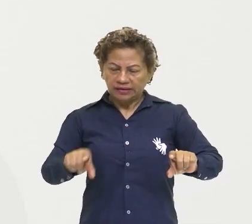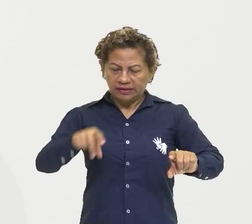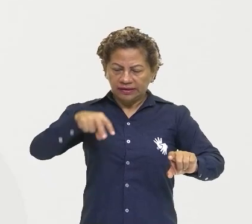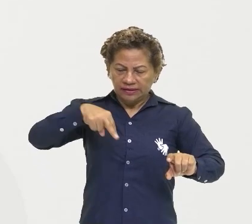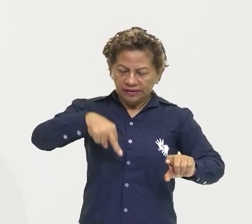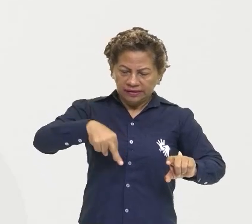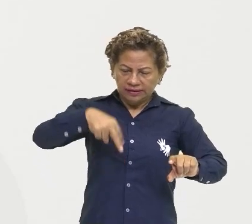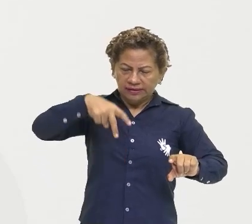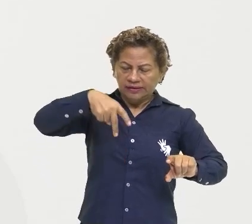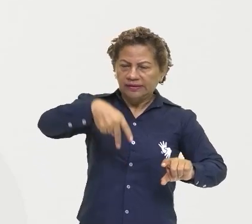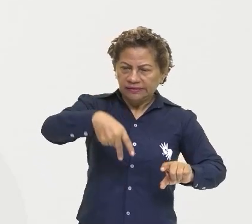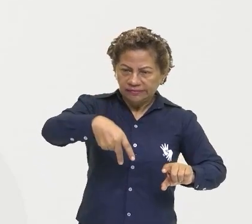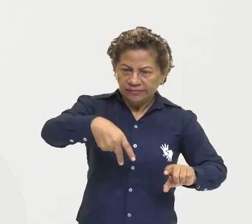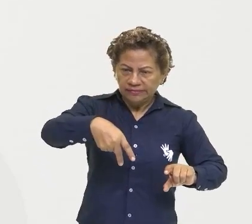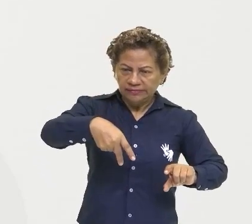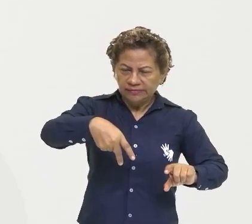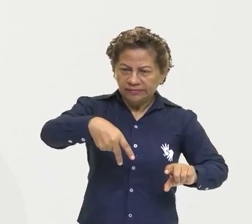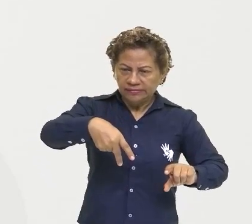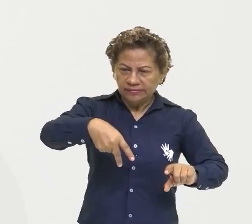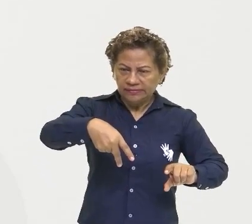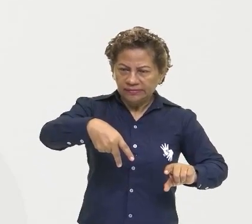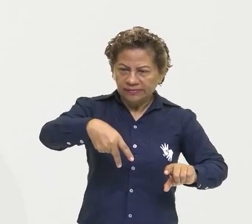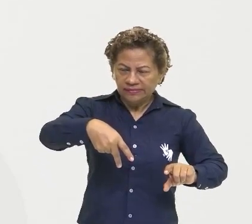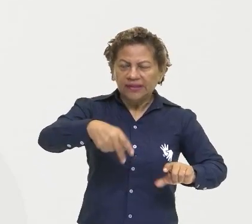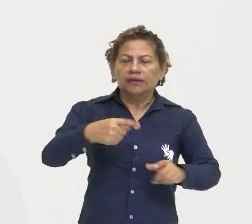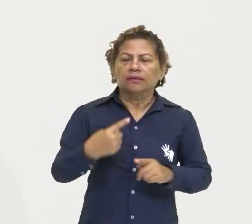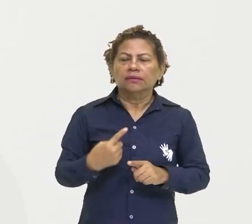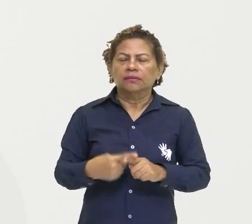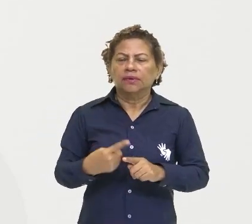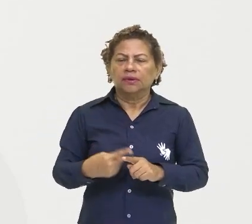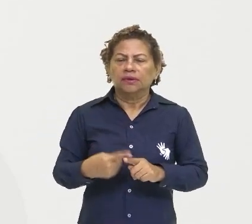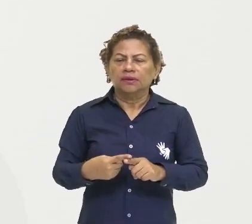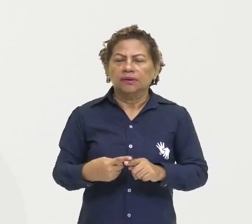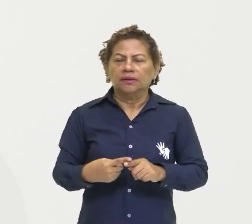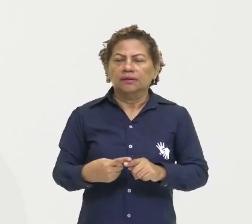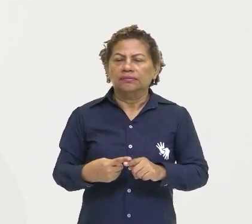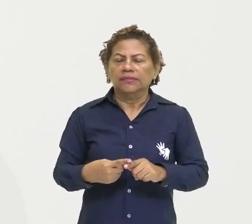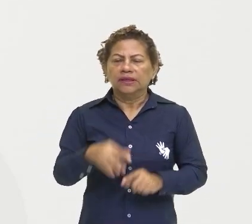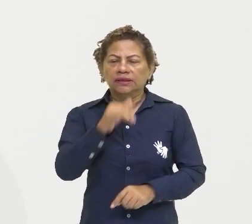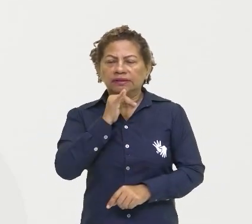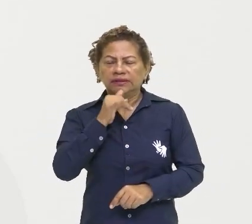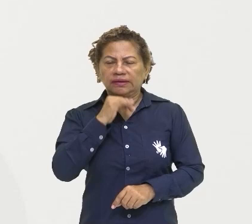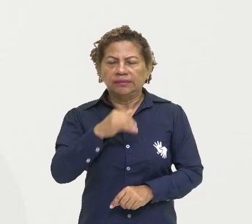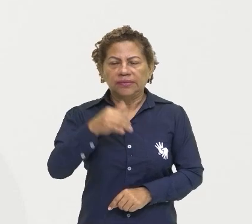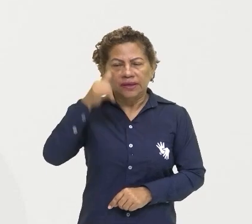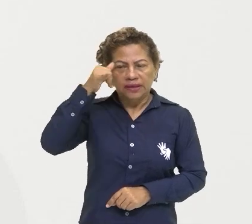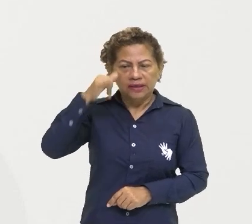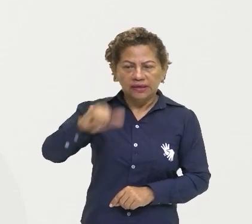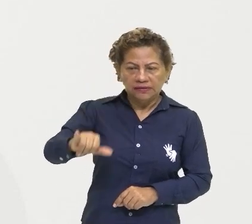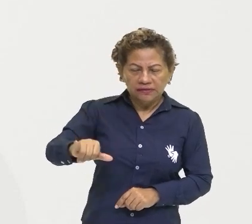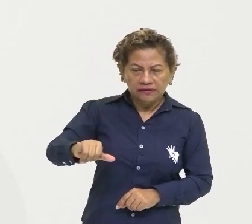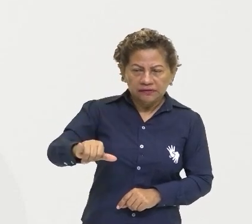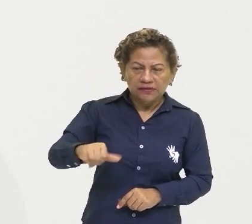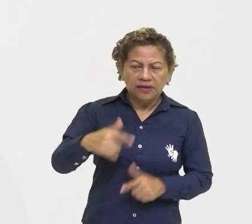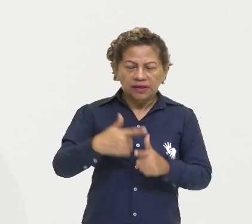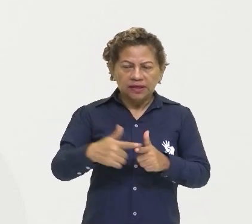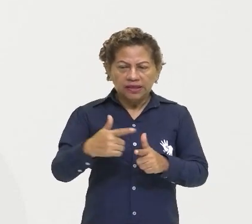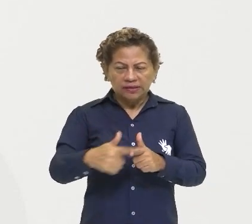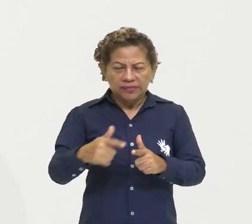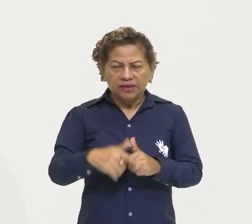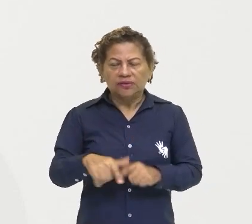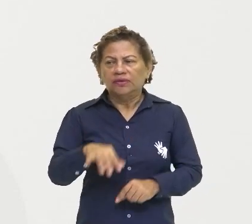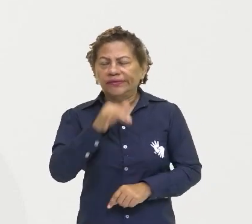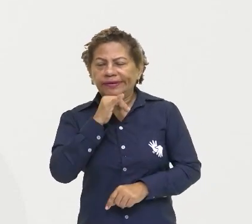servem para manter que as pessoas que vivem ali não querem próximas. Por exemplo, os moradores de rua ou em condições